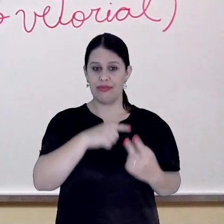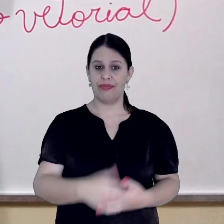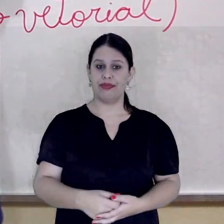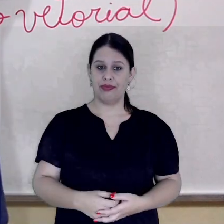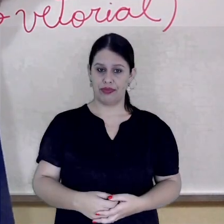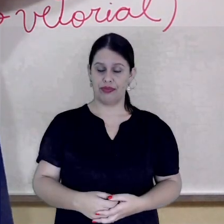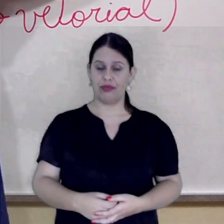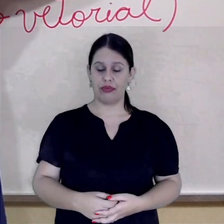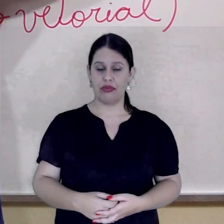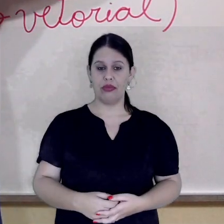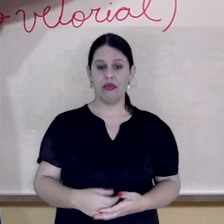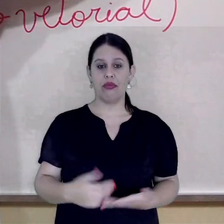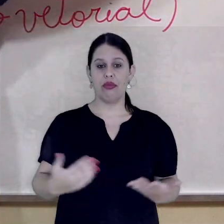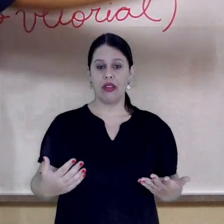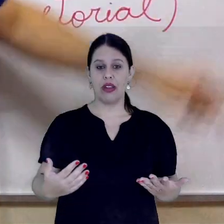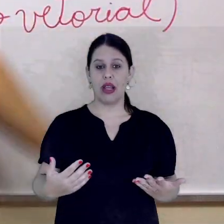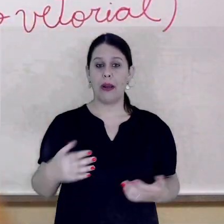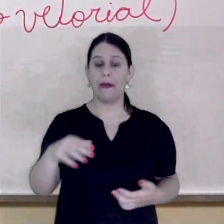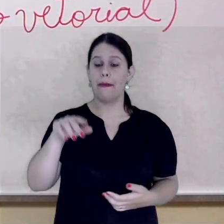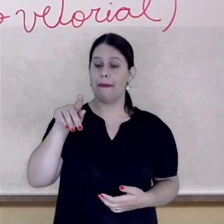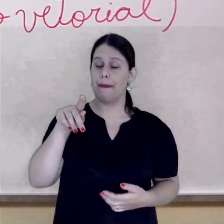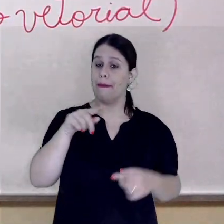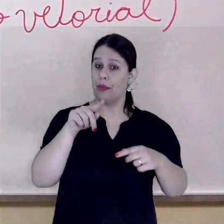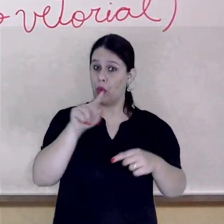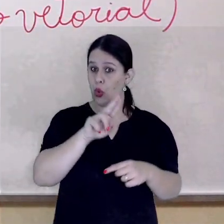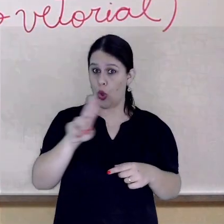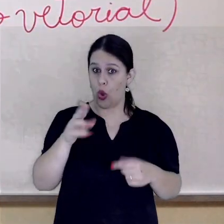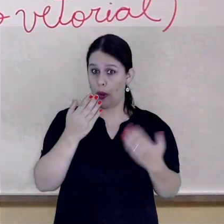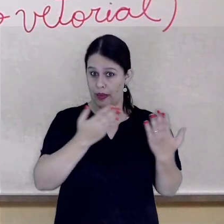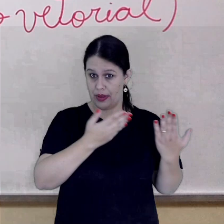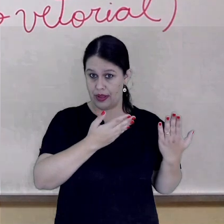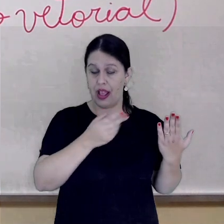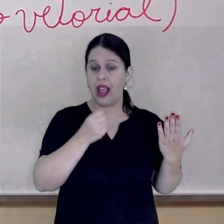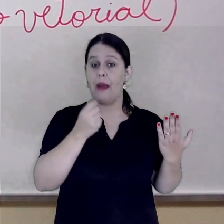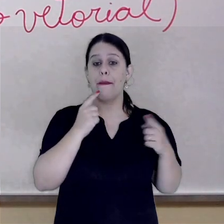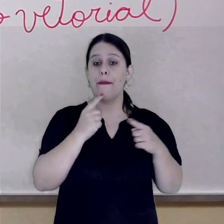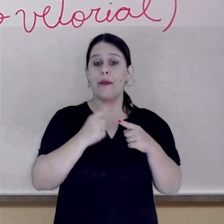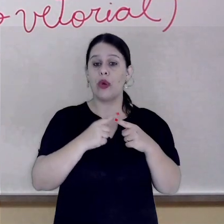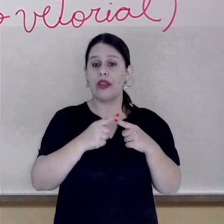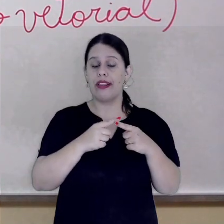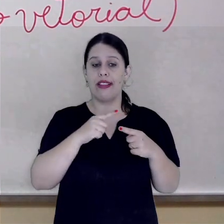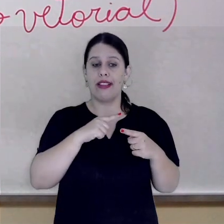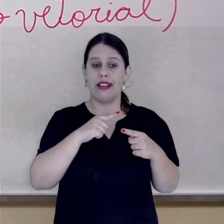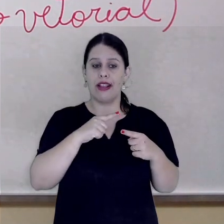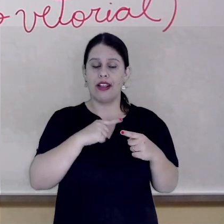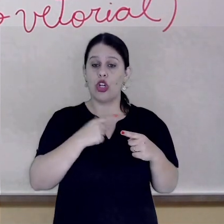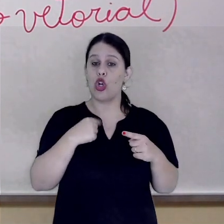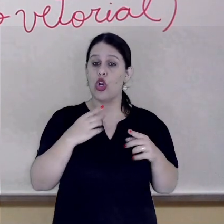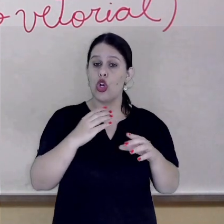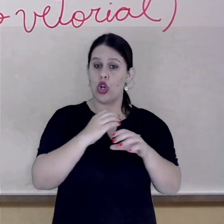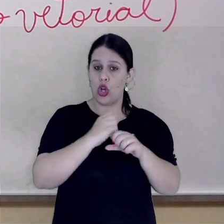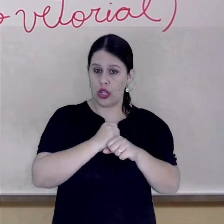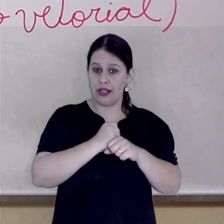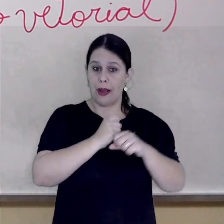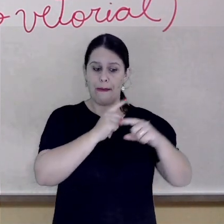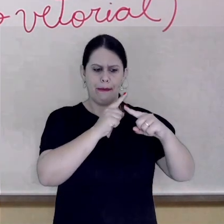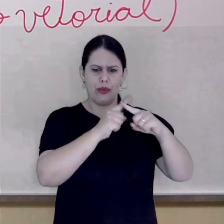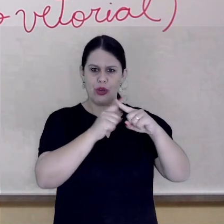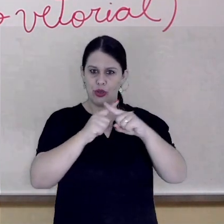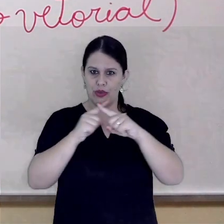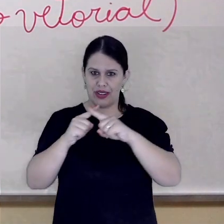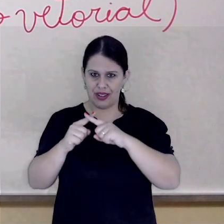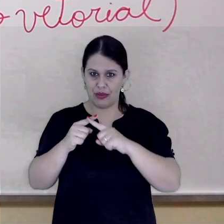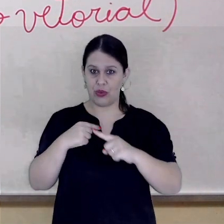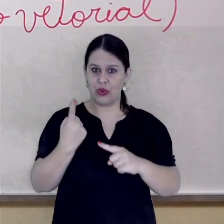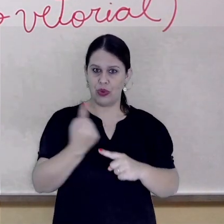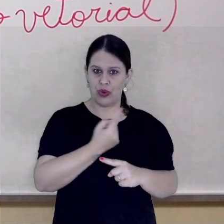nome produto por escalar vem exatamente do fato de que nós multiplicamos o